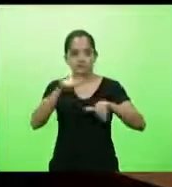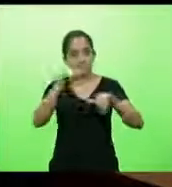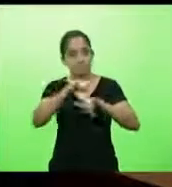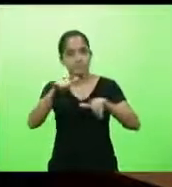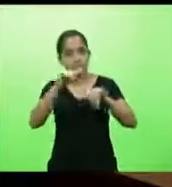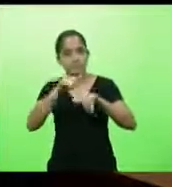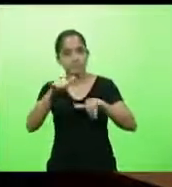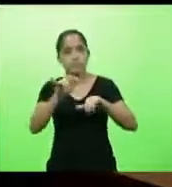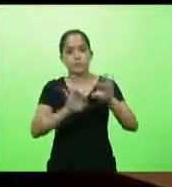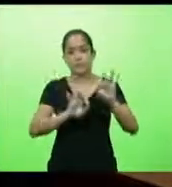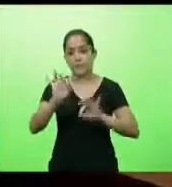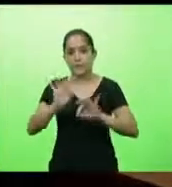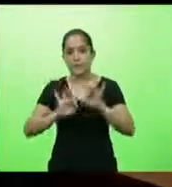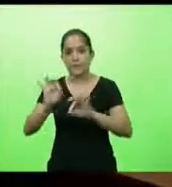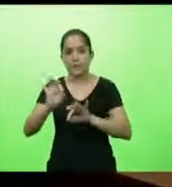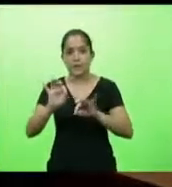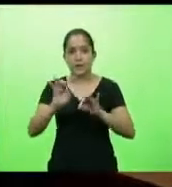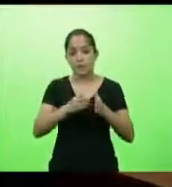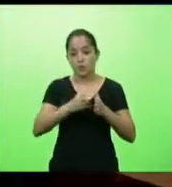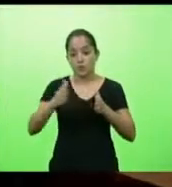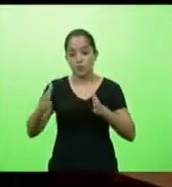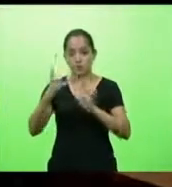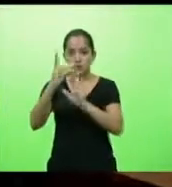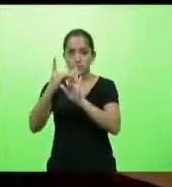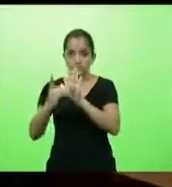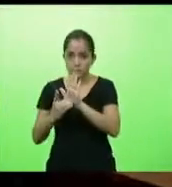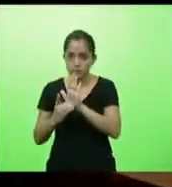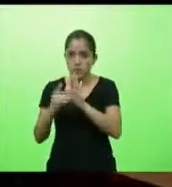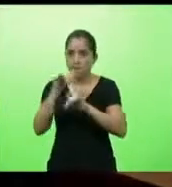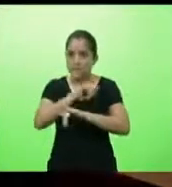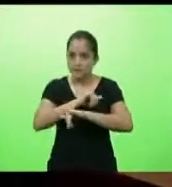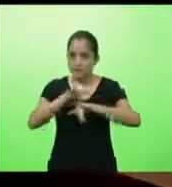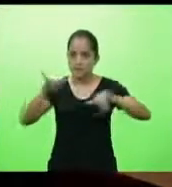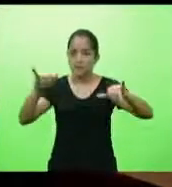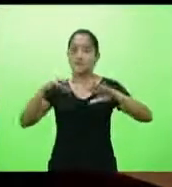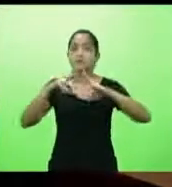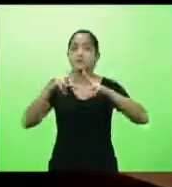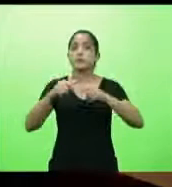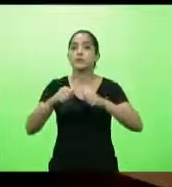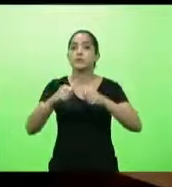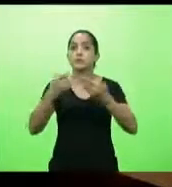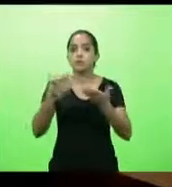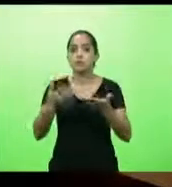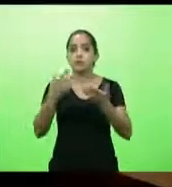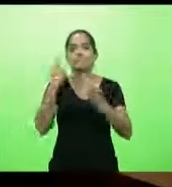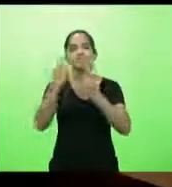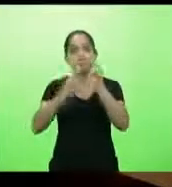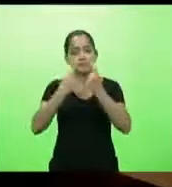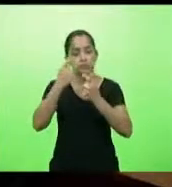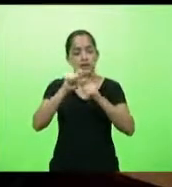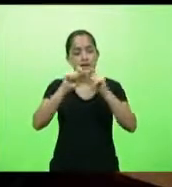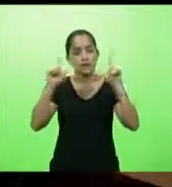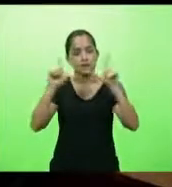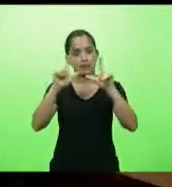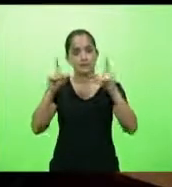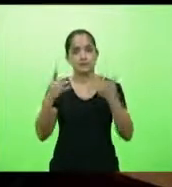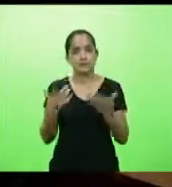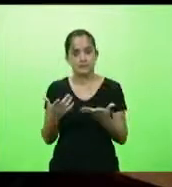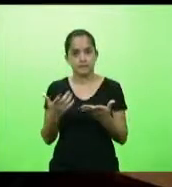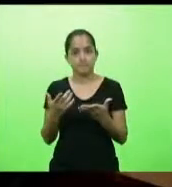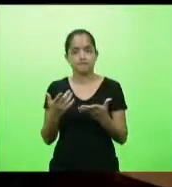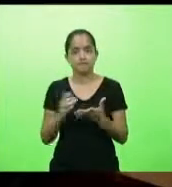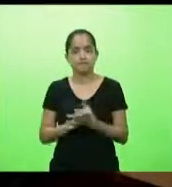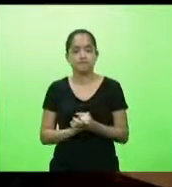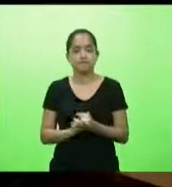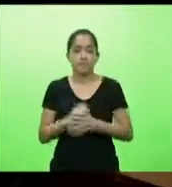que ao prorrogar o decreto também passa uma mensagem para todos nós de preocupação, de alerta com a questão